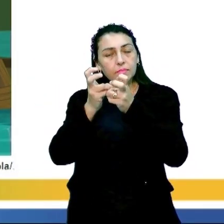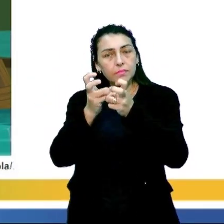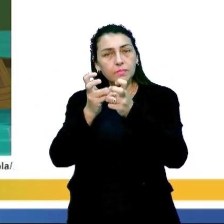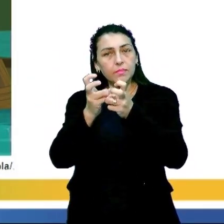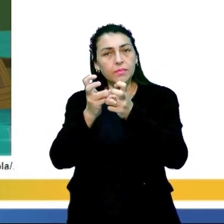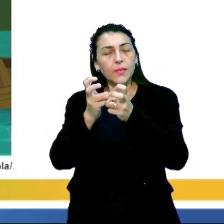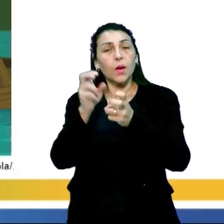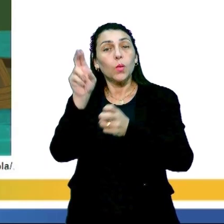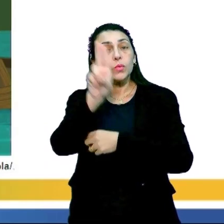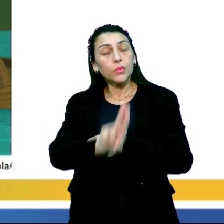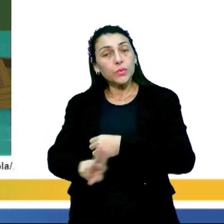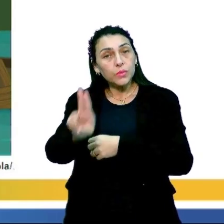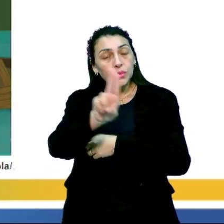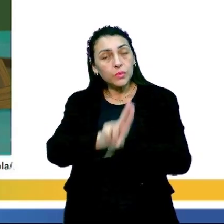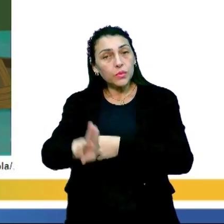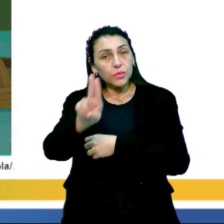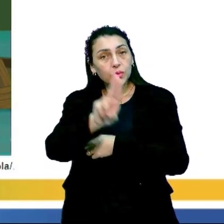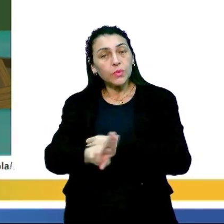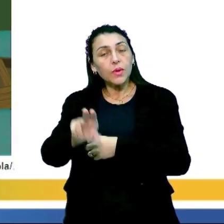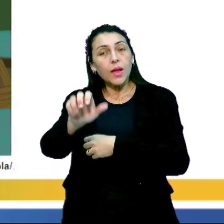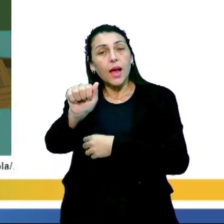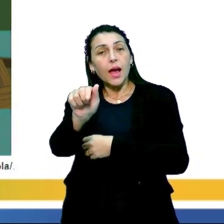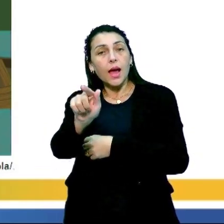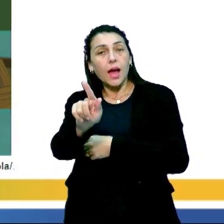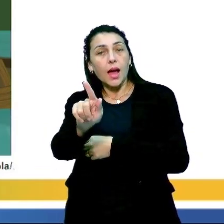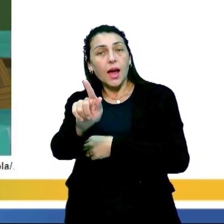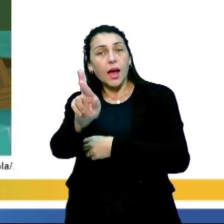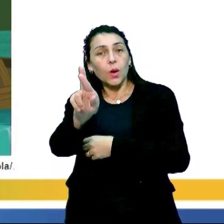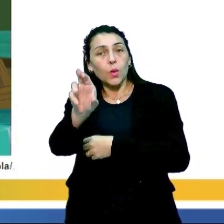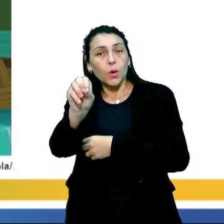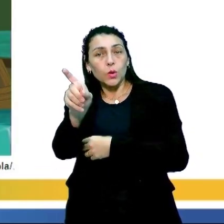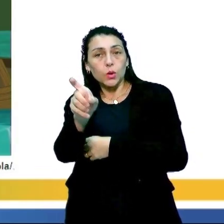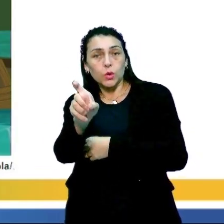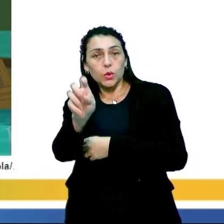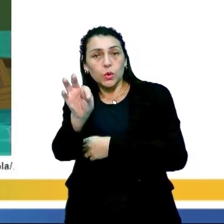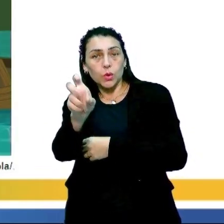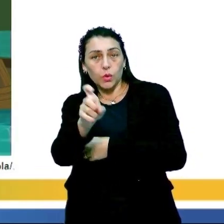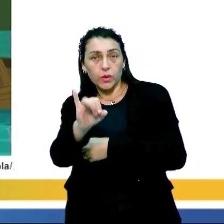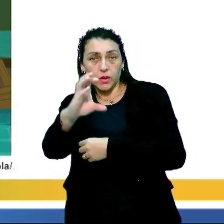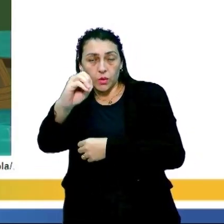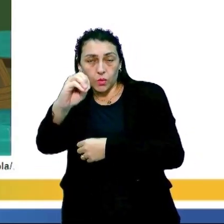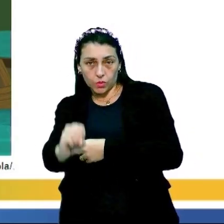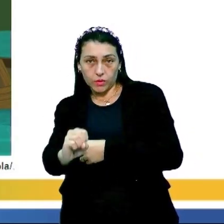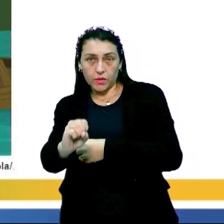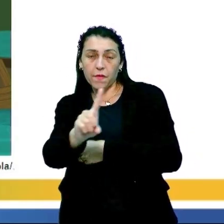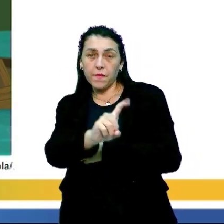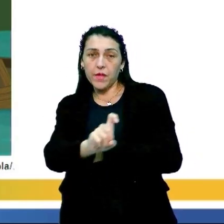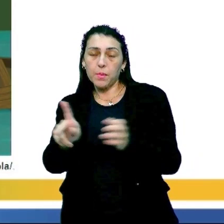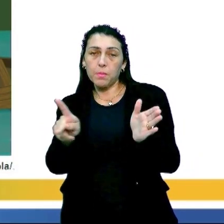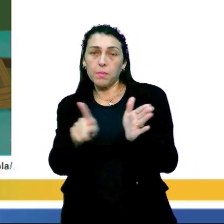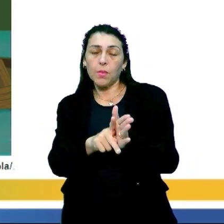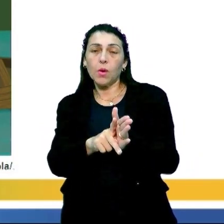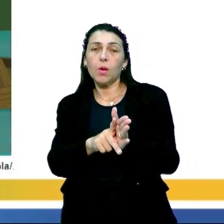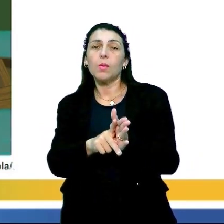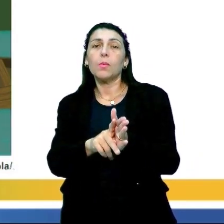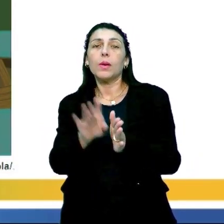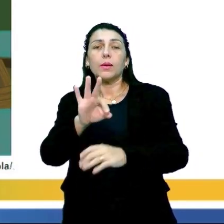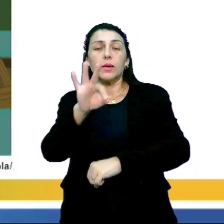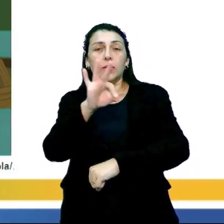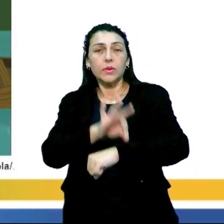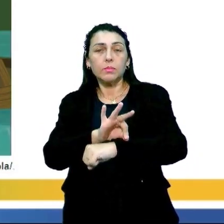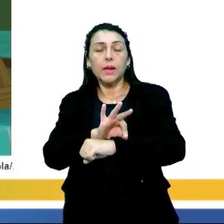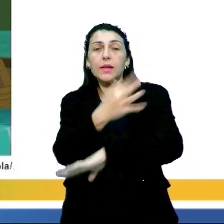era pela utilização de agroquímicos, de agrotóxicos, que eram utilizados